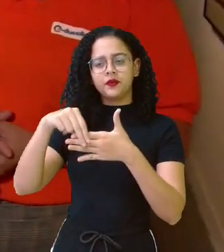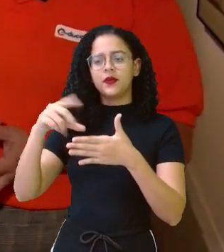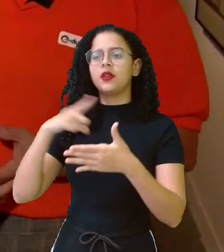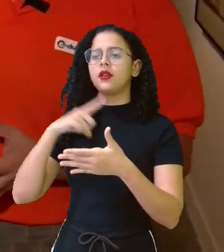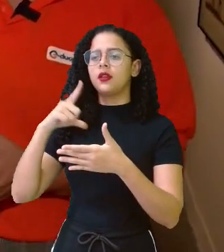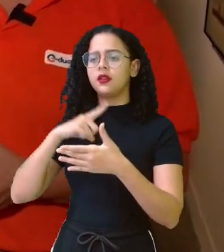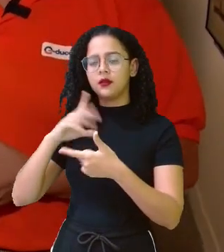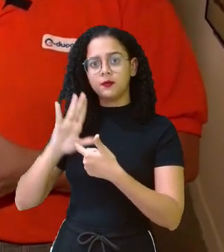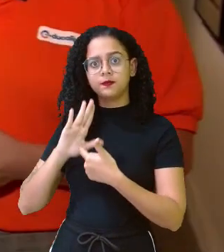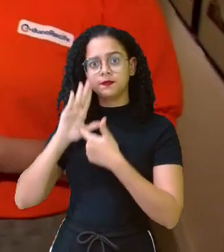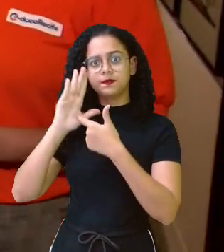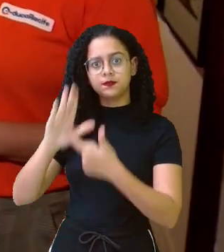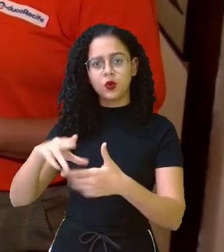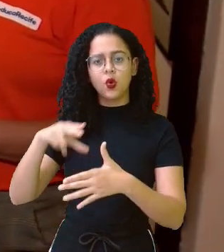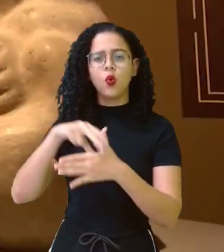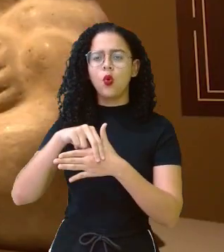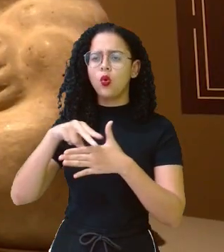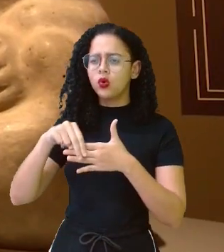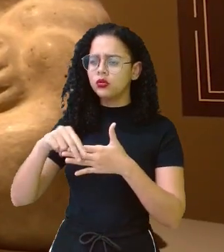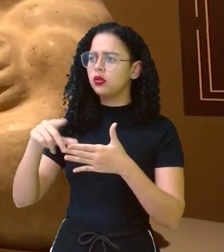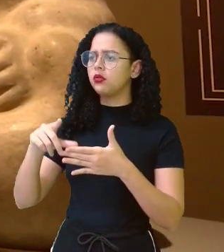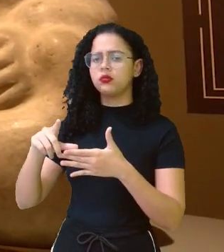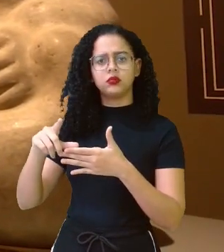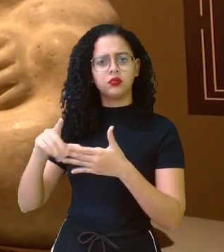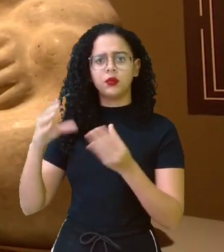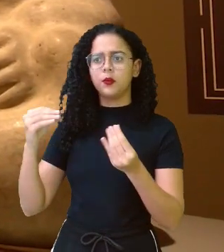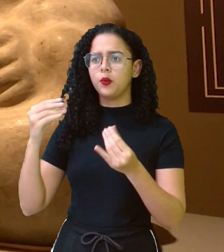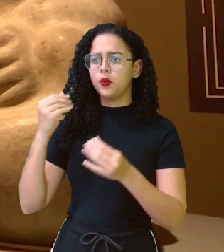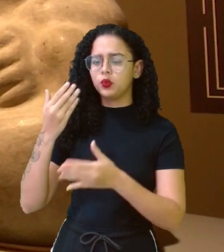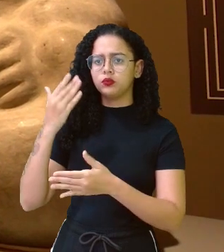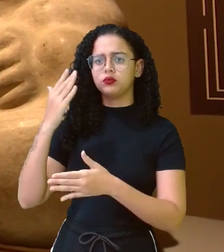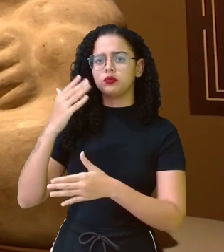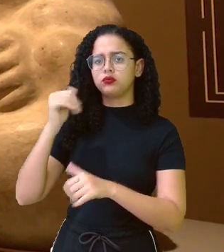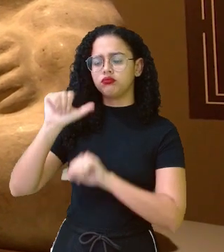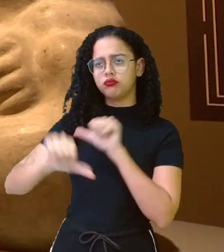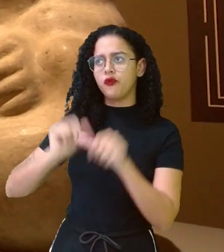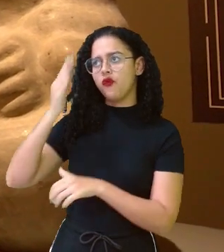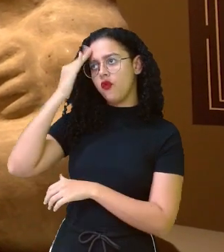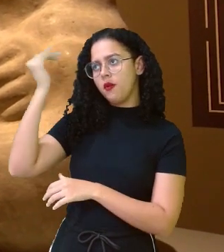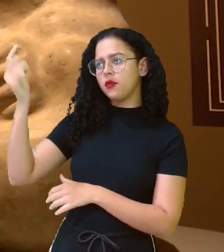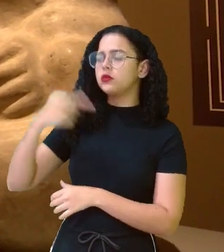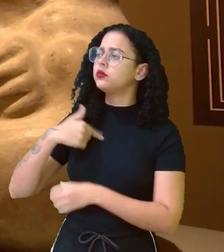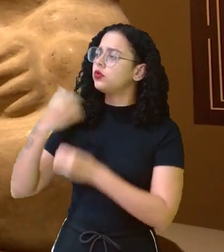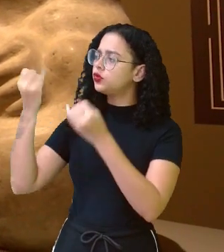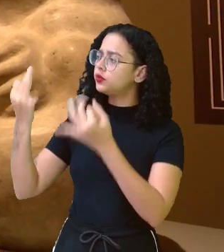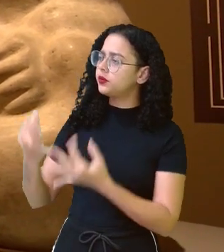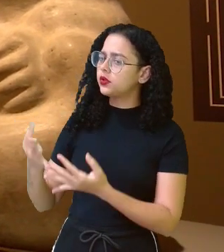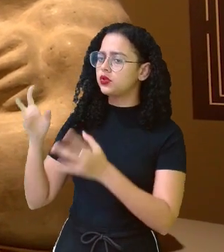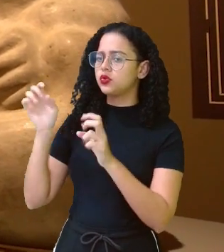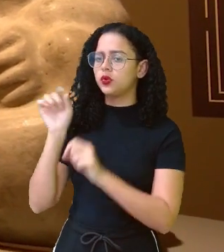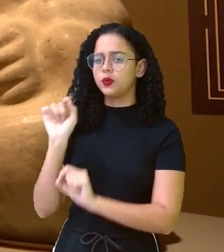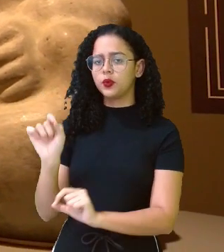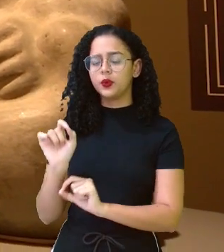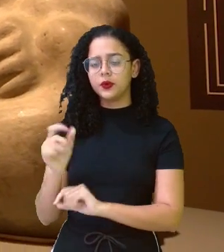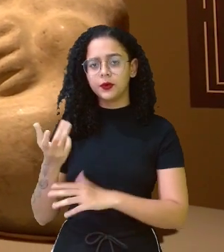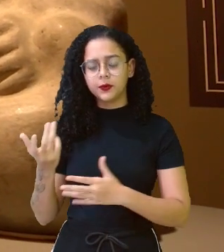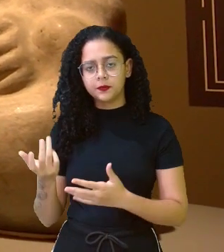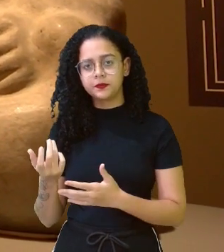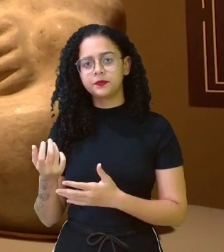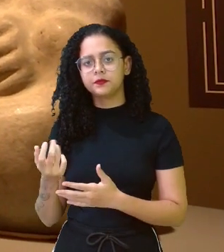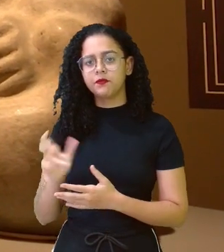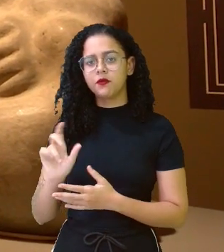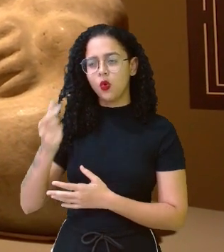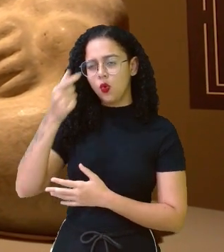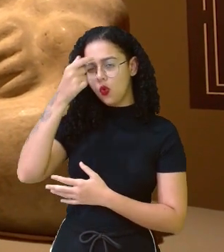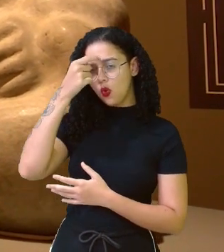isso. E o cordel ganha uma grande conotação. A gente começa pelo aquilo que eu estava falando para a senhora sobre a questão a consciência